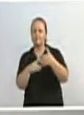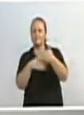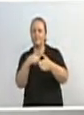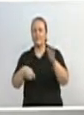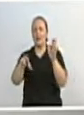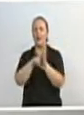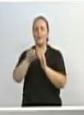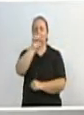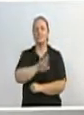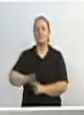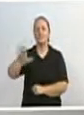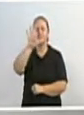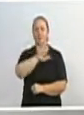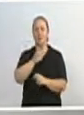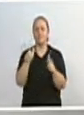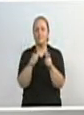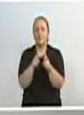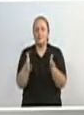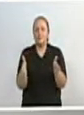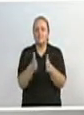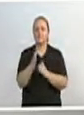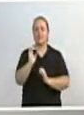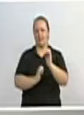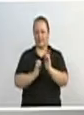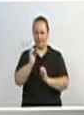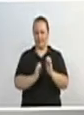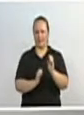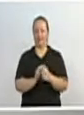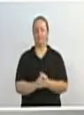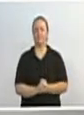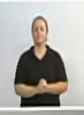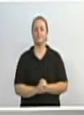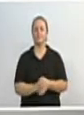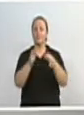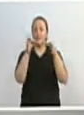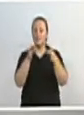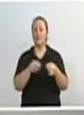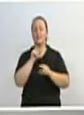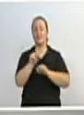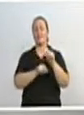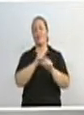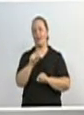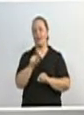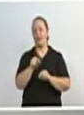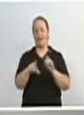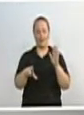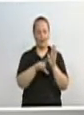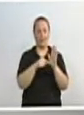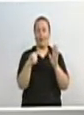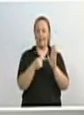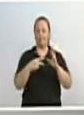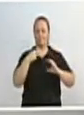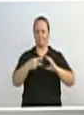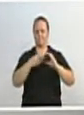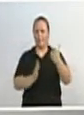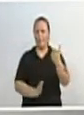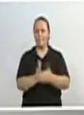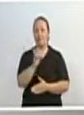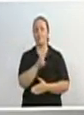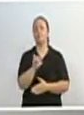Pequena Empresa. Tenho certeza que essa legislação aprovada na Câmara Municipal será um divisor de águas